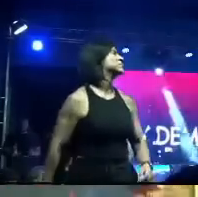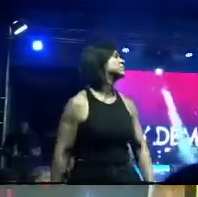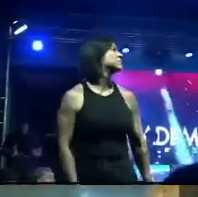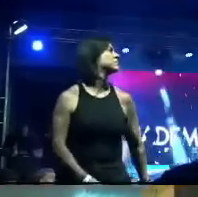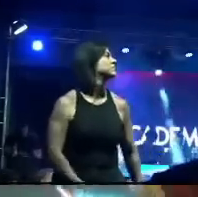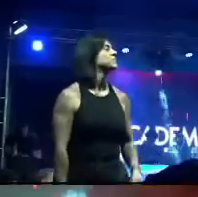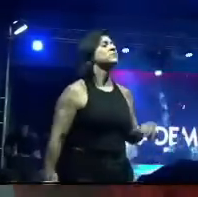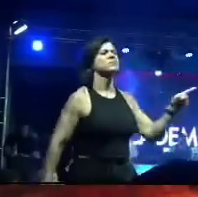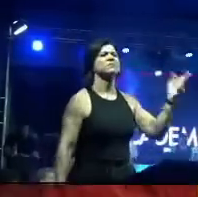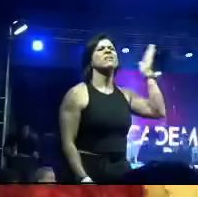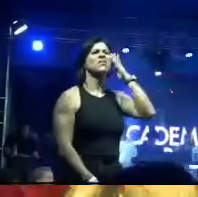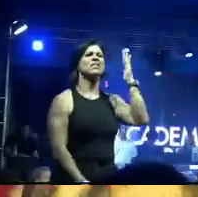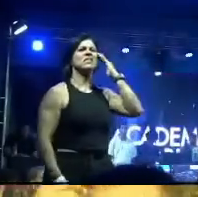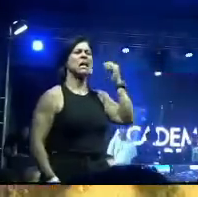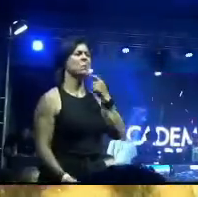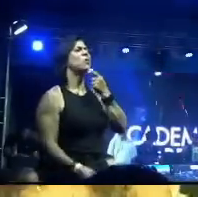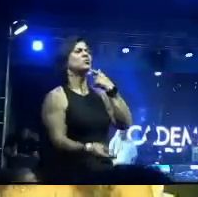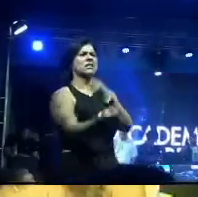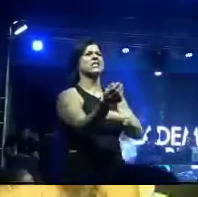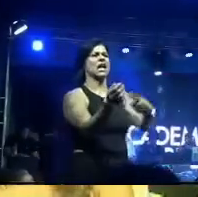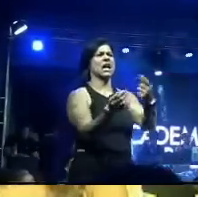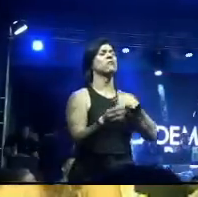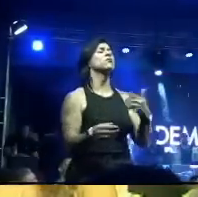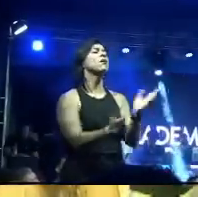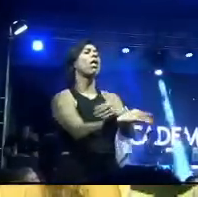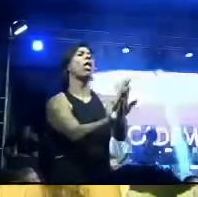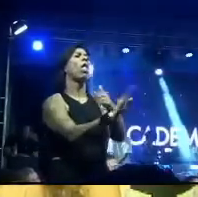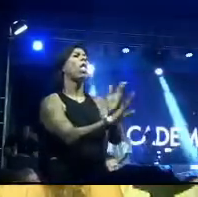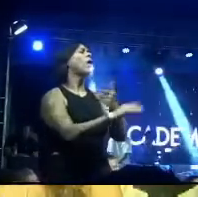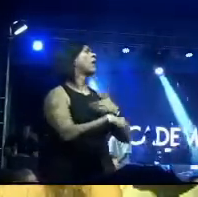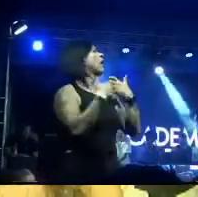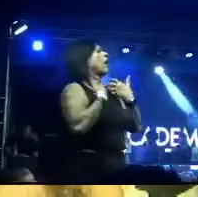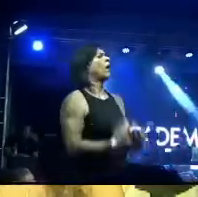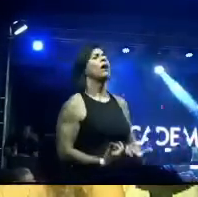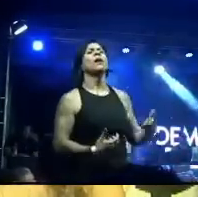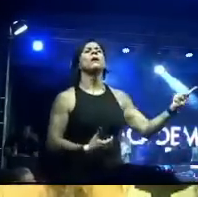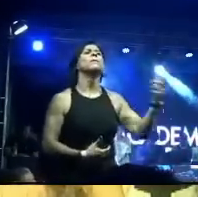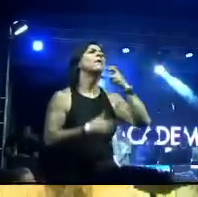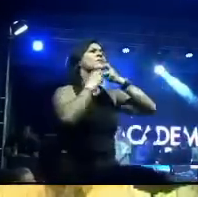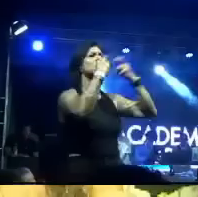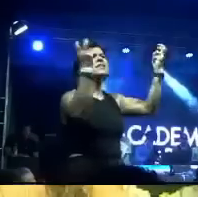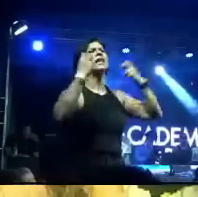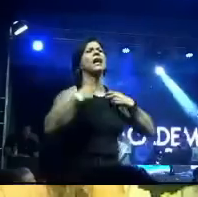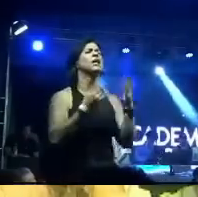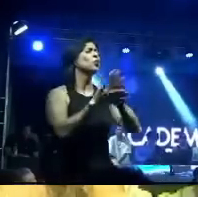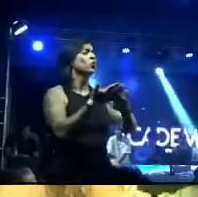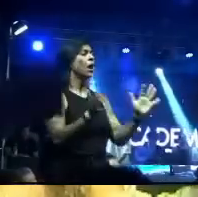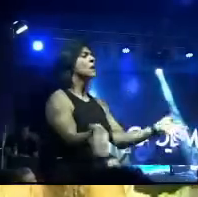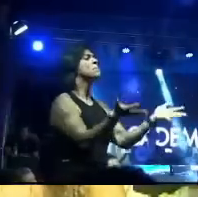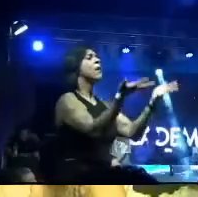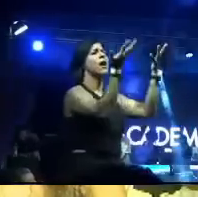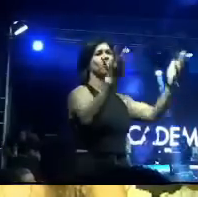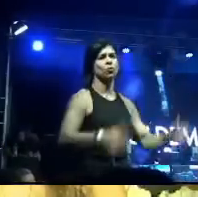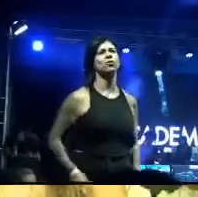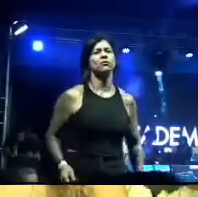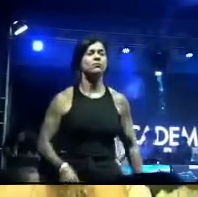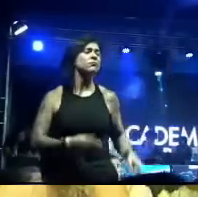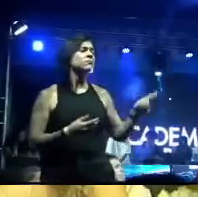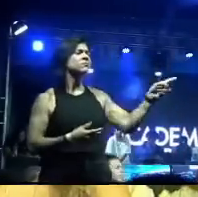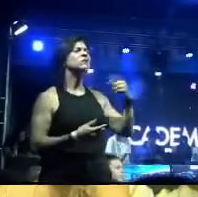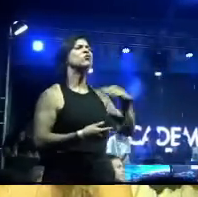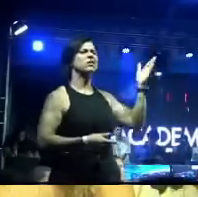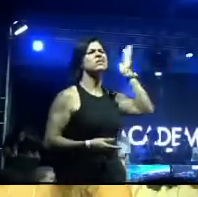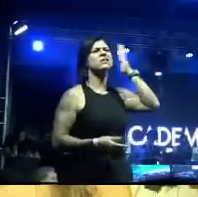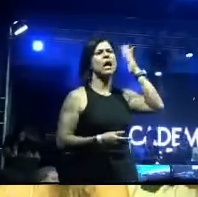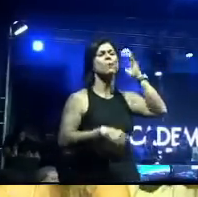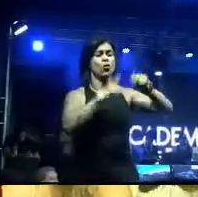Que eu sou sangue frio Você tá moscando Você tá tão desanimado Que o povo até tem gritado Pra ver se tá te animando Vê se cê se